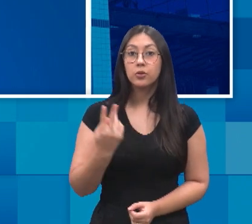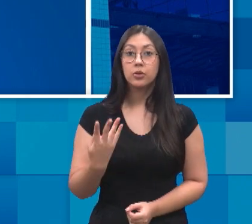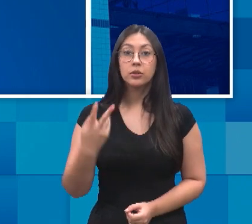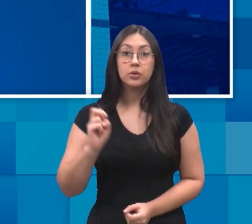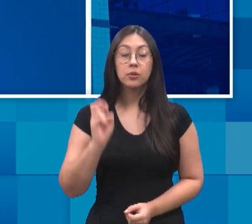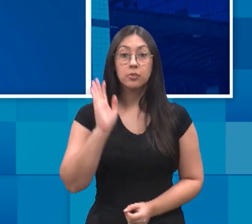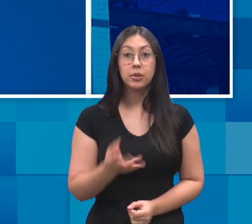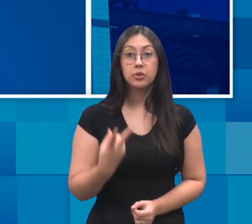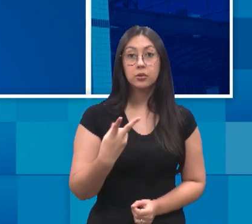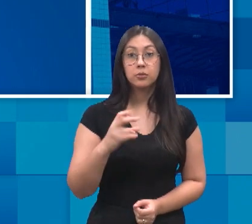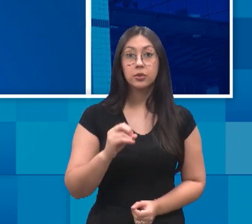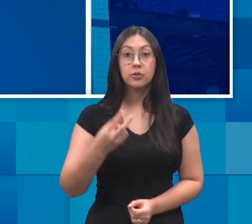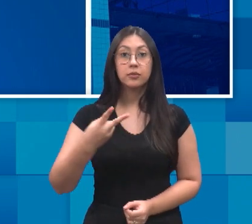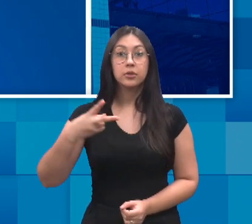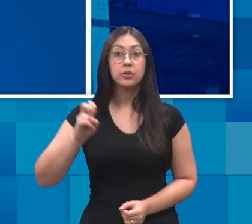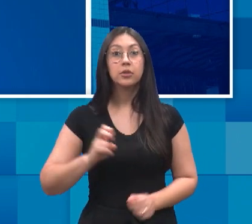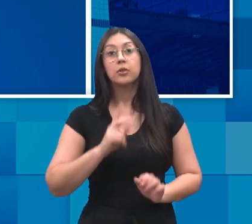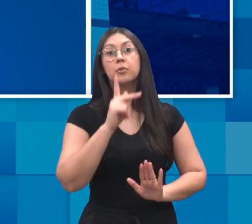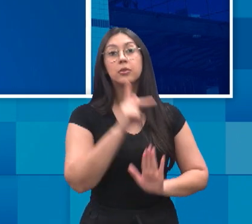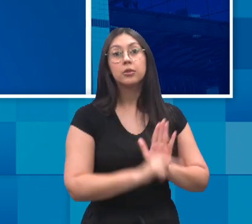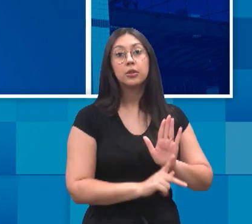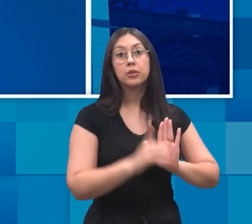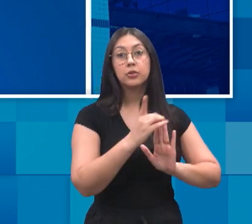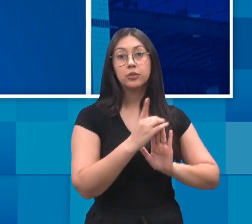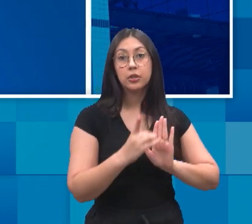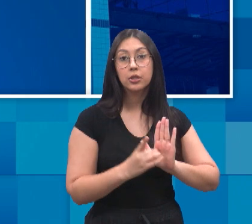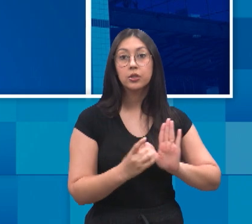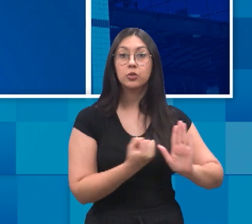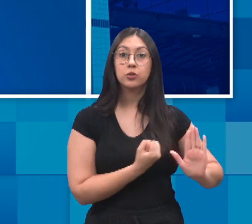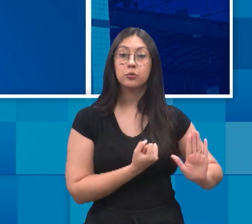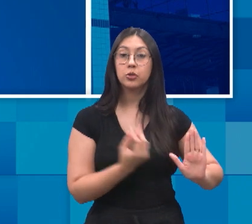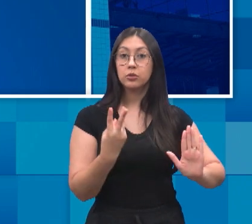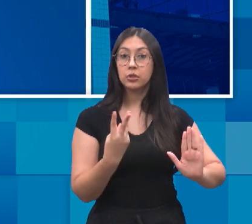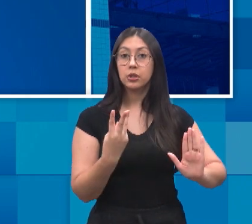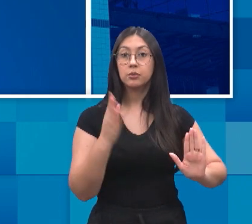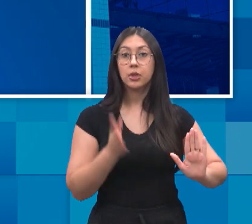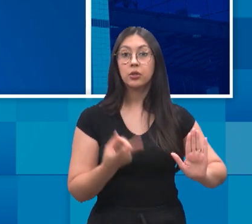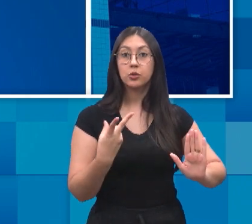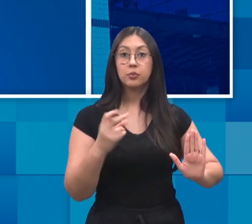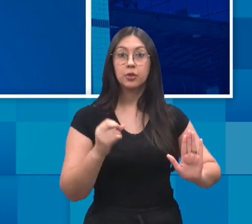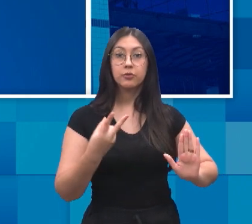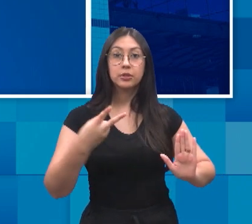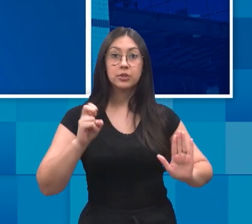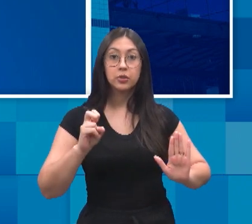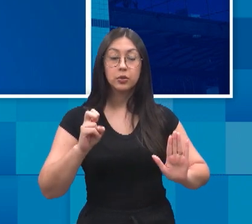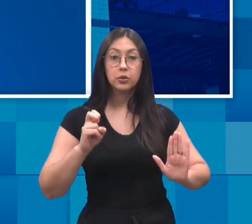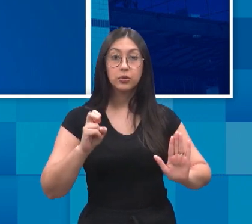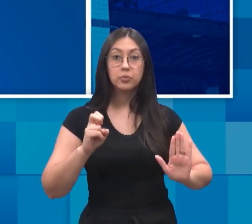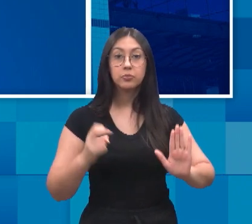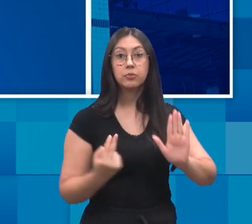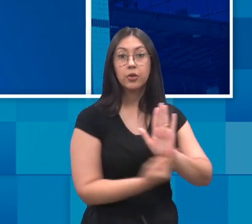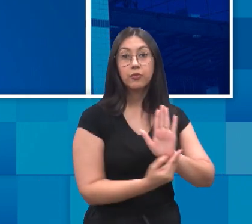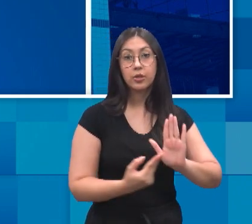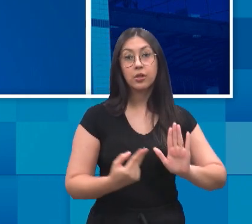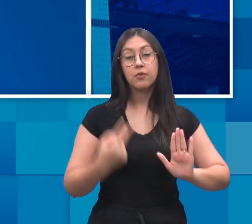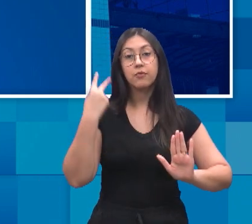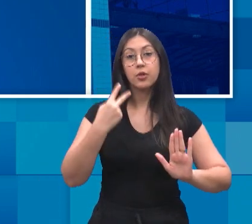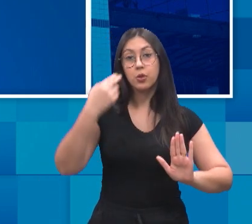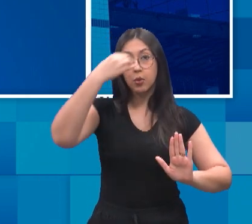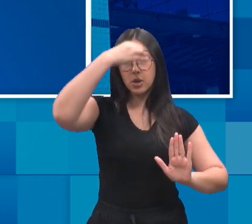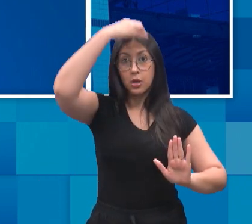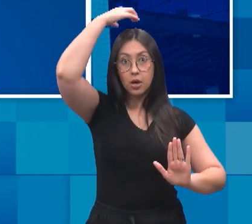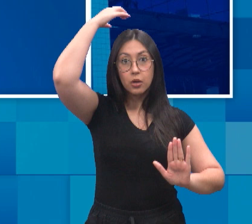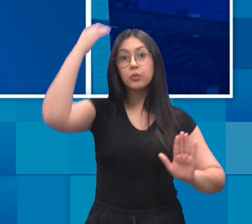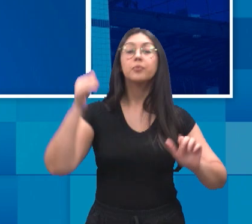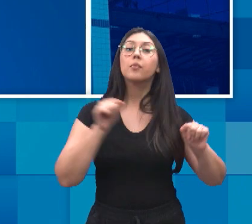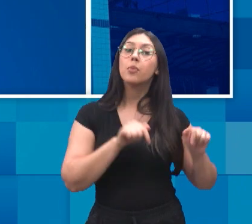2245/2025. Projeto de Decreto Legislativo número 3/2025. Autoria vereador Carlos Abranches. Concede a medalha